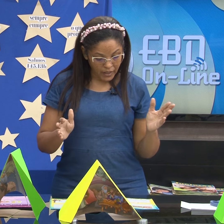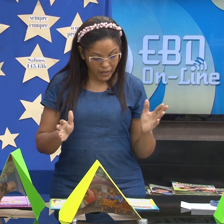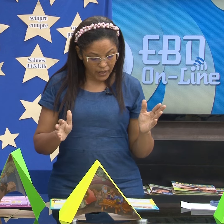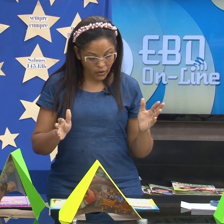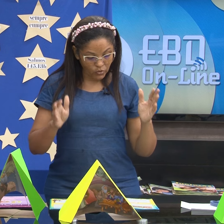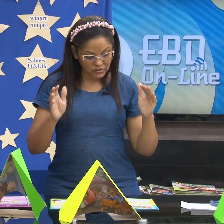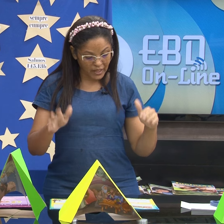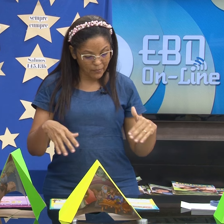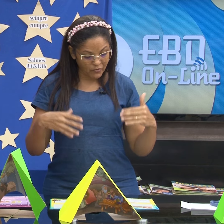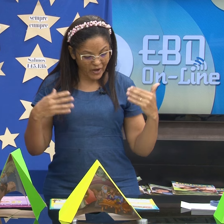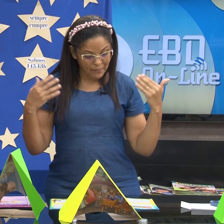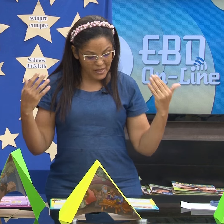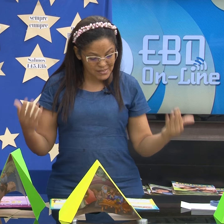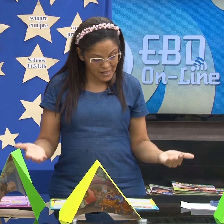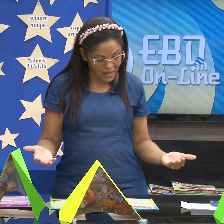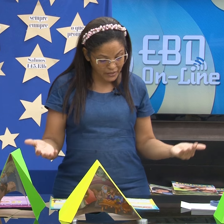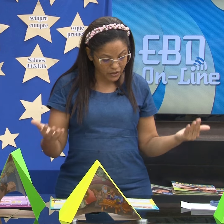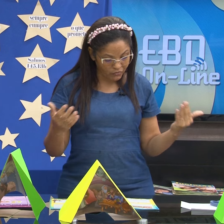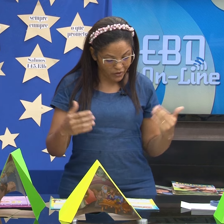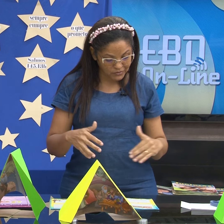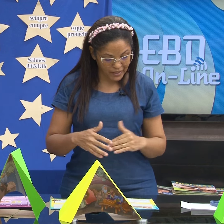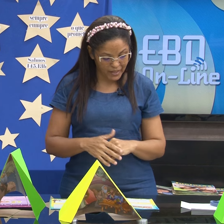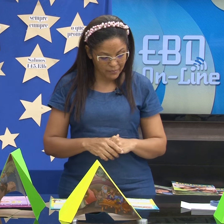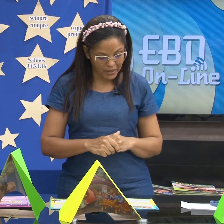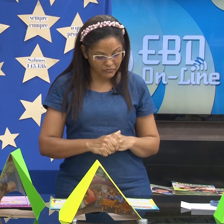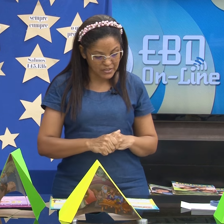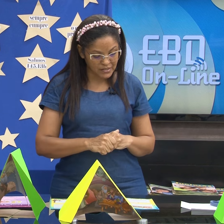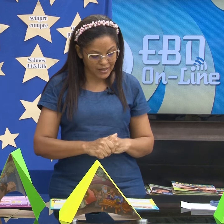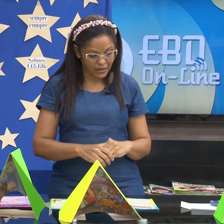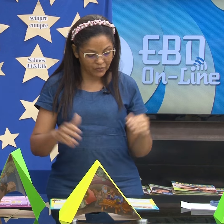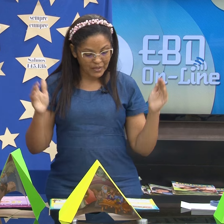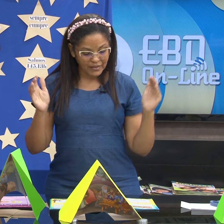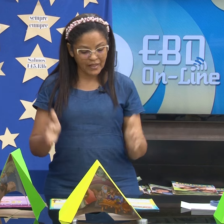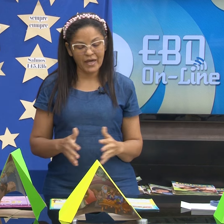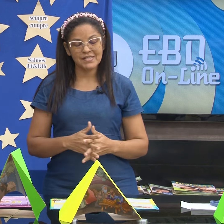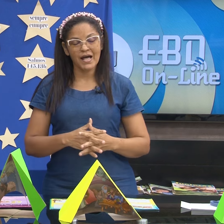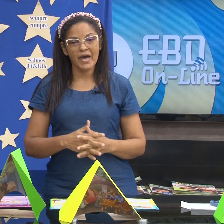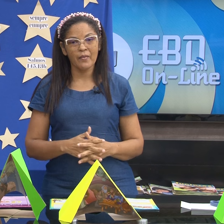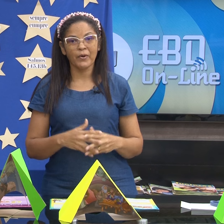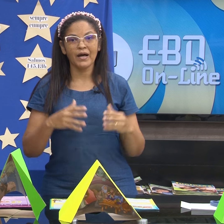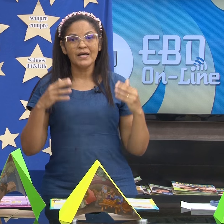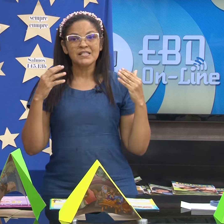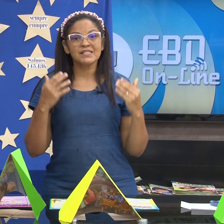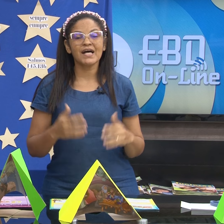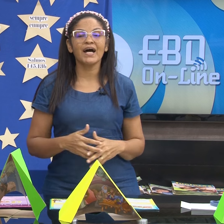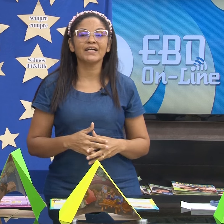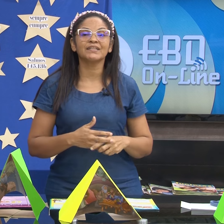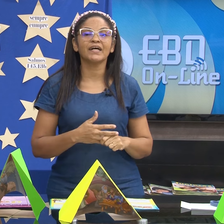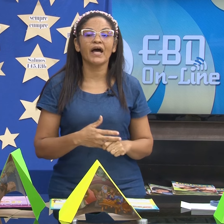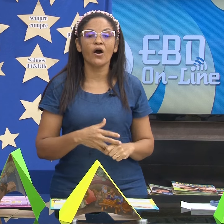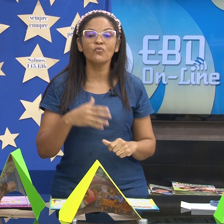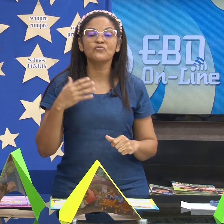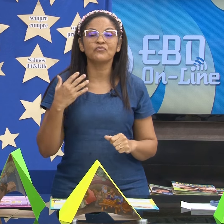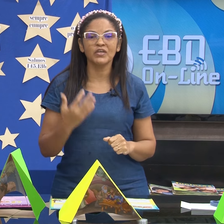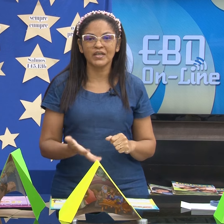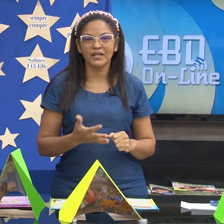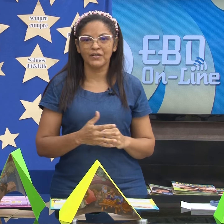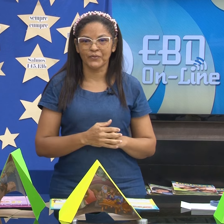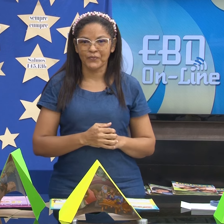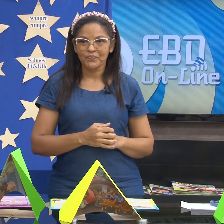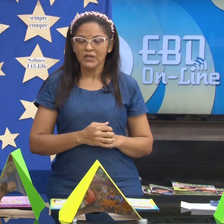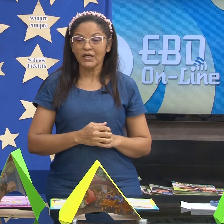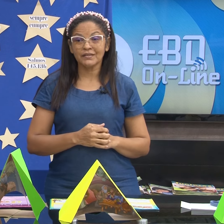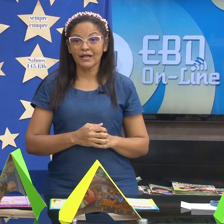eh o tempo vai passar e eu voltarei para visitá-lo nessa época Sara terá um